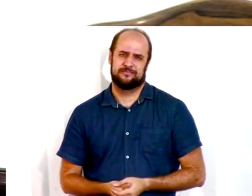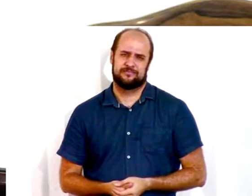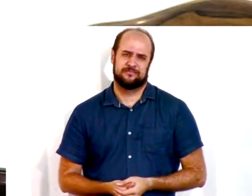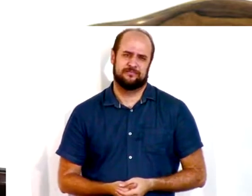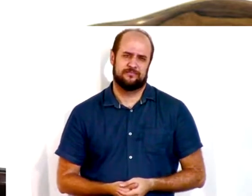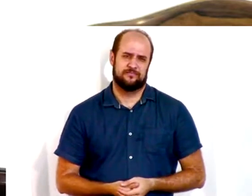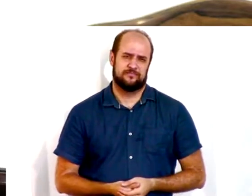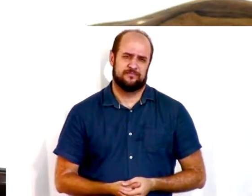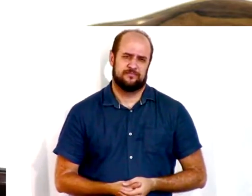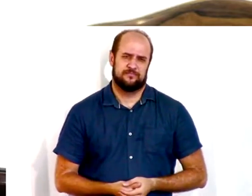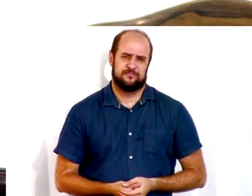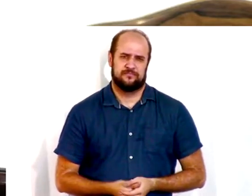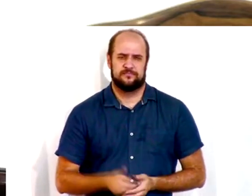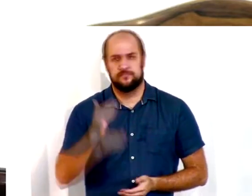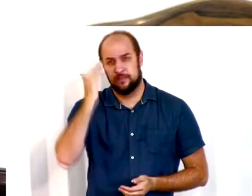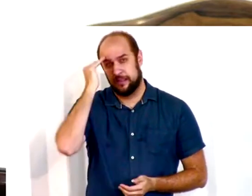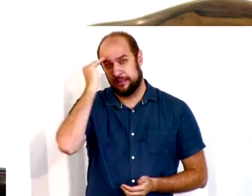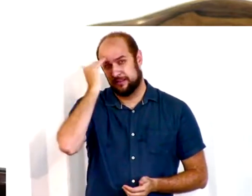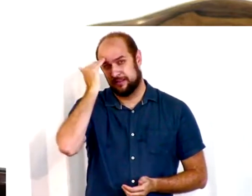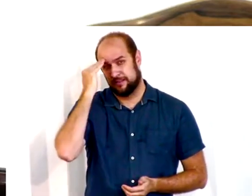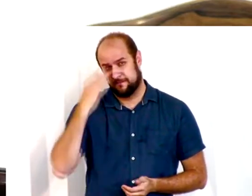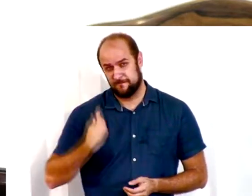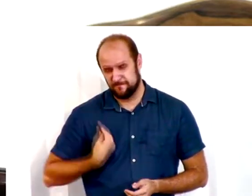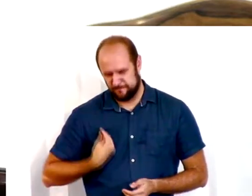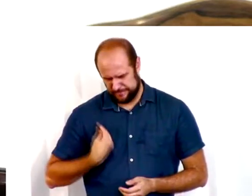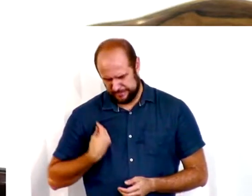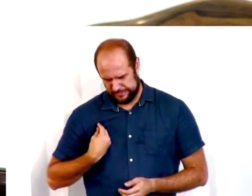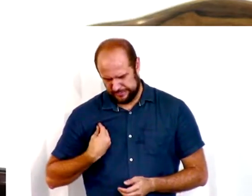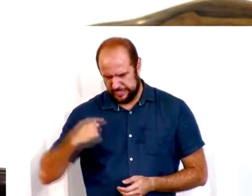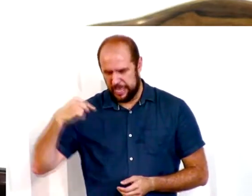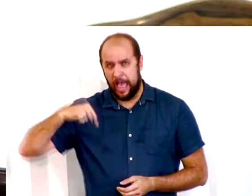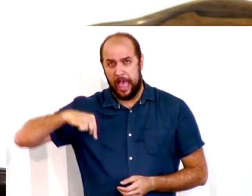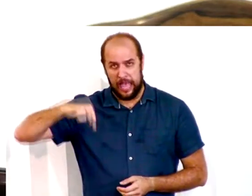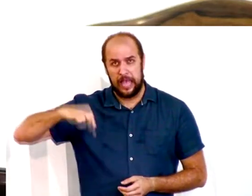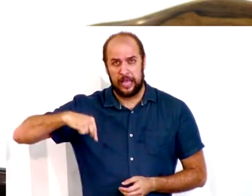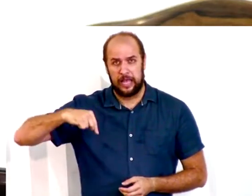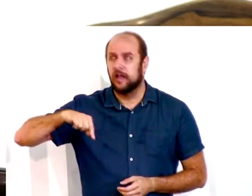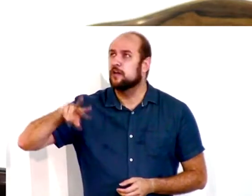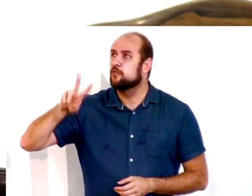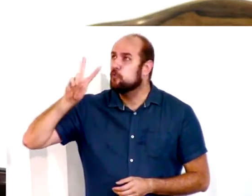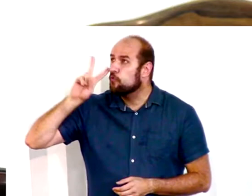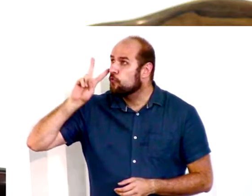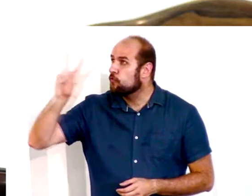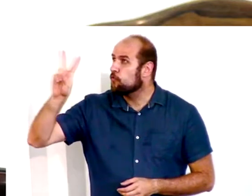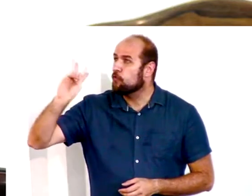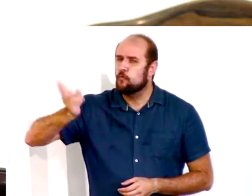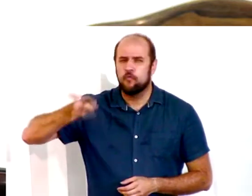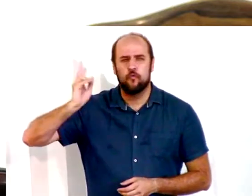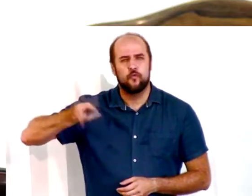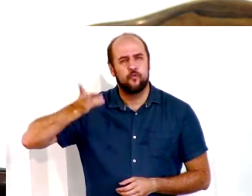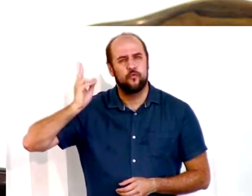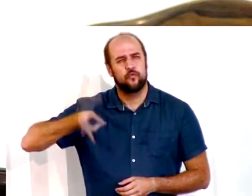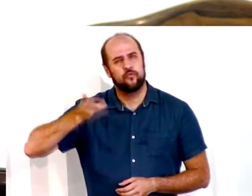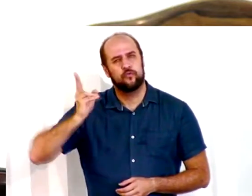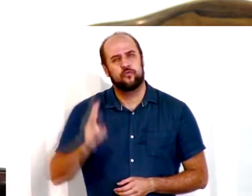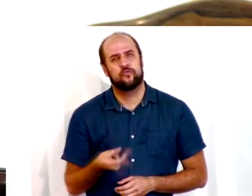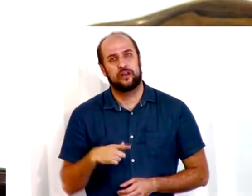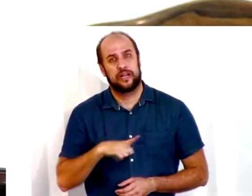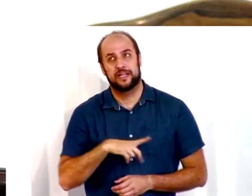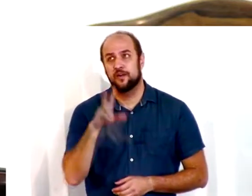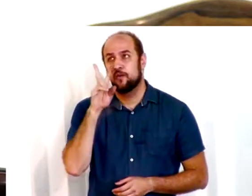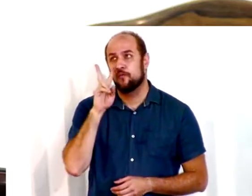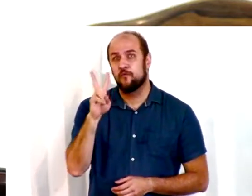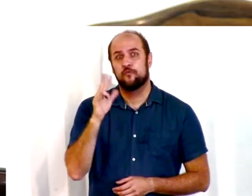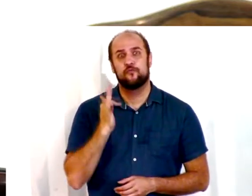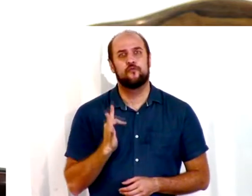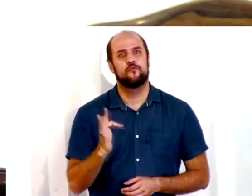Ele entendeu que o viver aqui é olhar para lá. O viver aqui é ter a perspectiva do